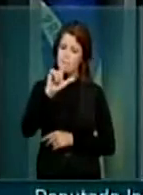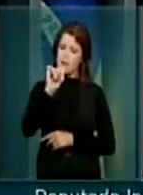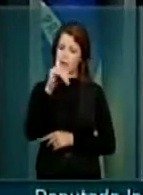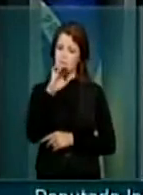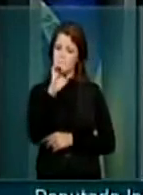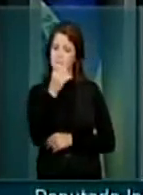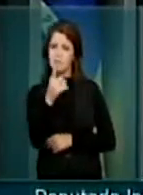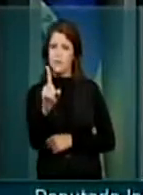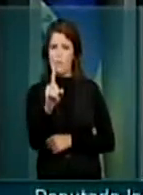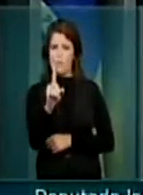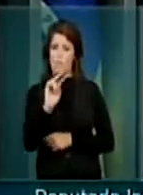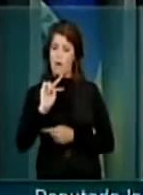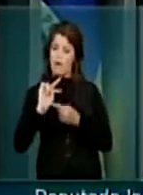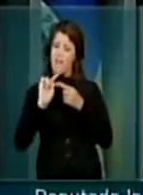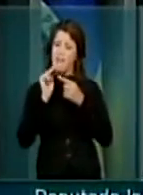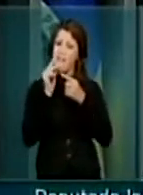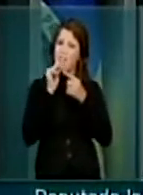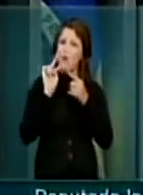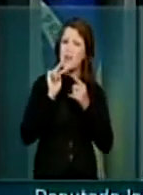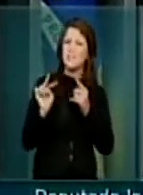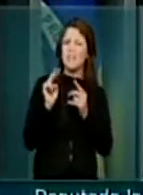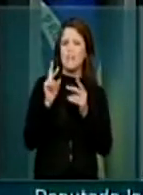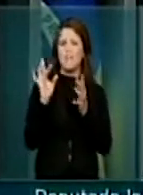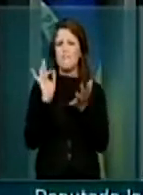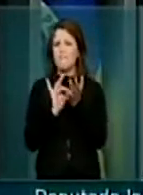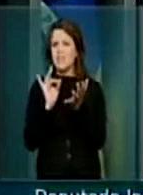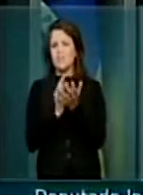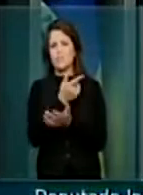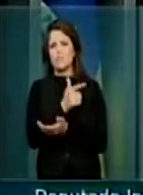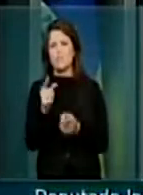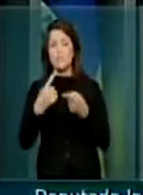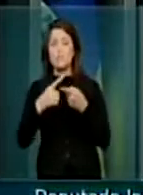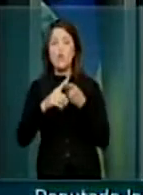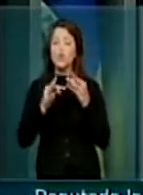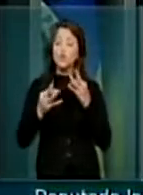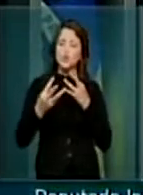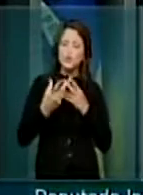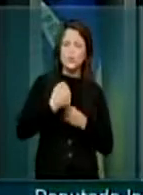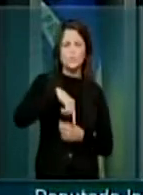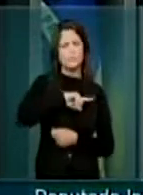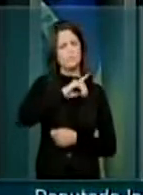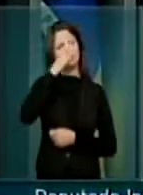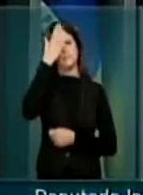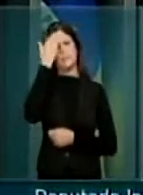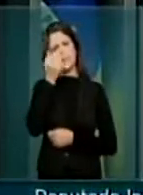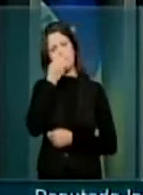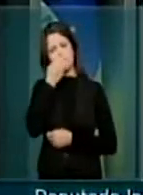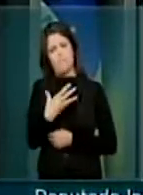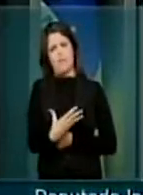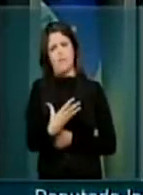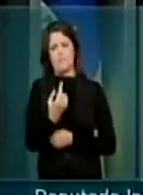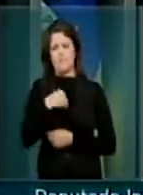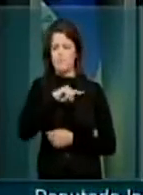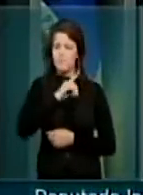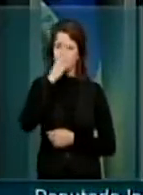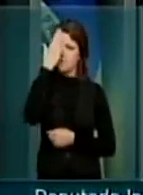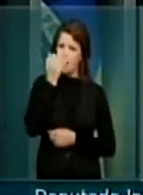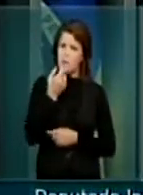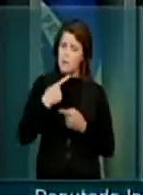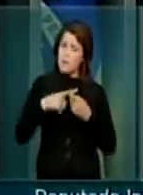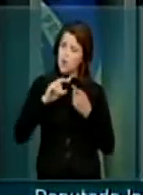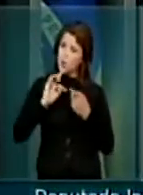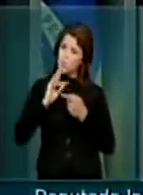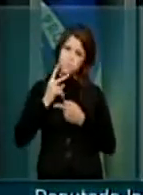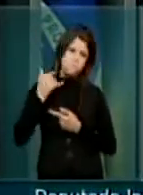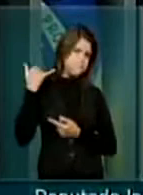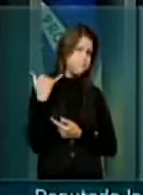correção. E uma correção que não é verdadeira, porque todos nós sabemos perfeitamente que tudo